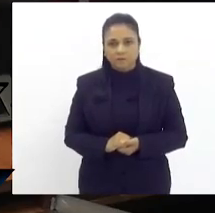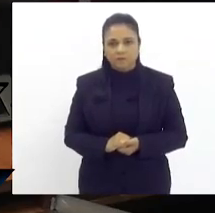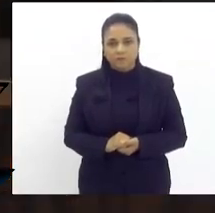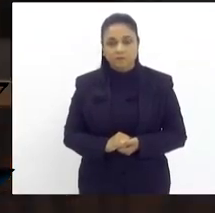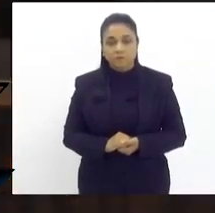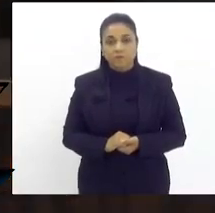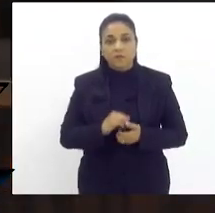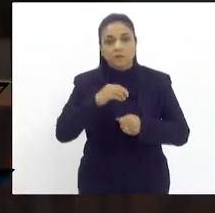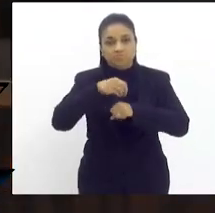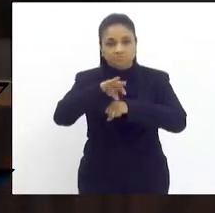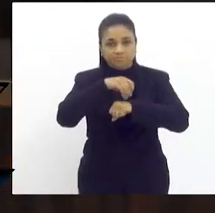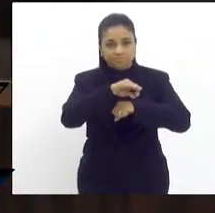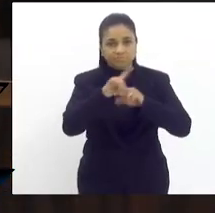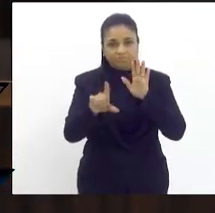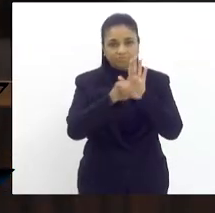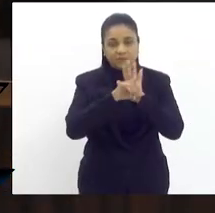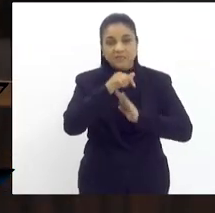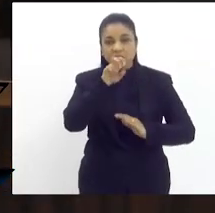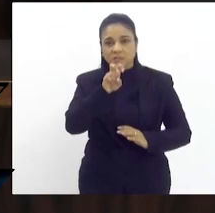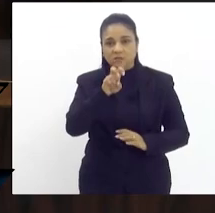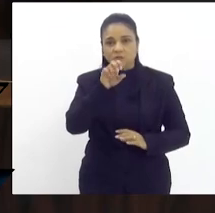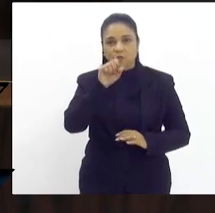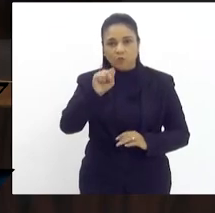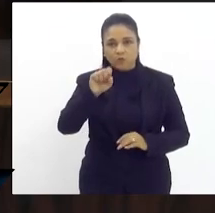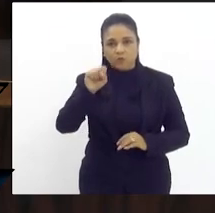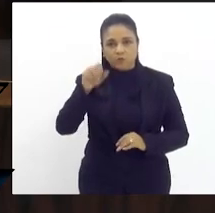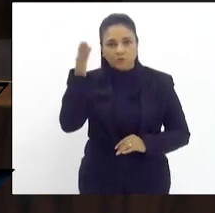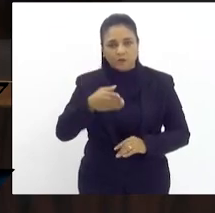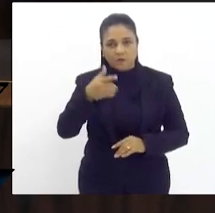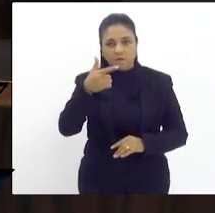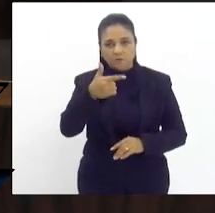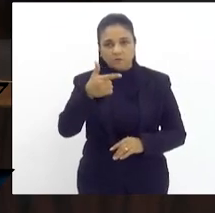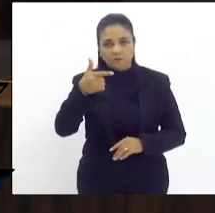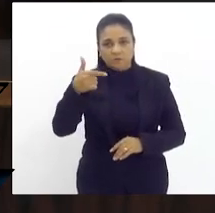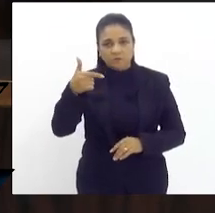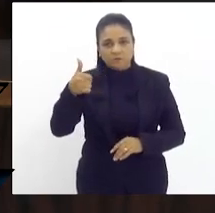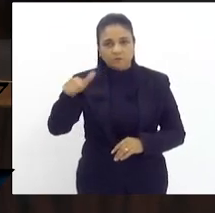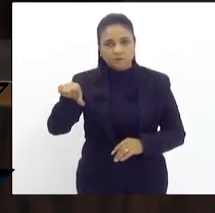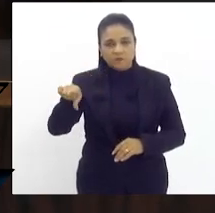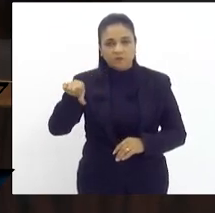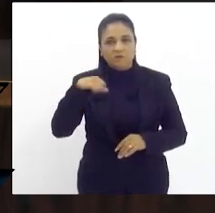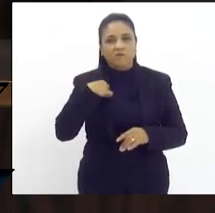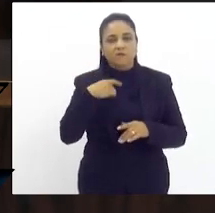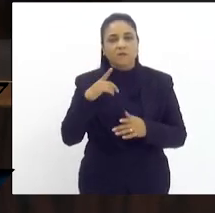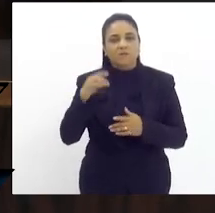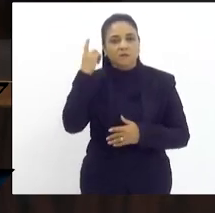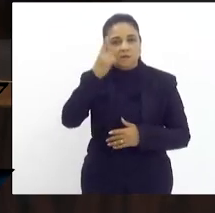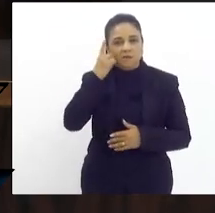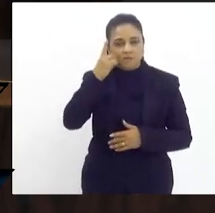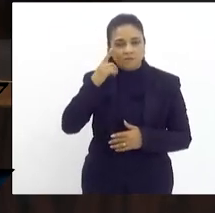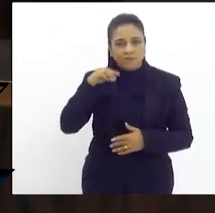indicação Legislativa 588/2019 diretoria Deputado Leo Vieira